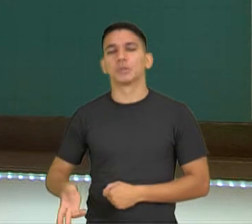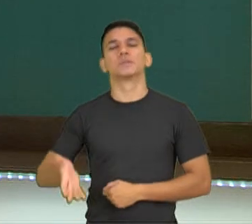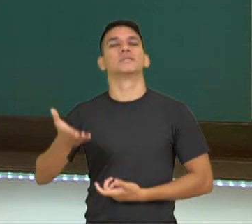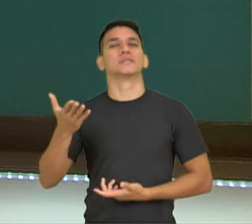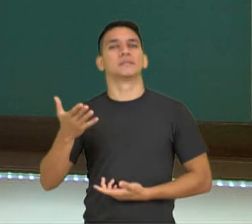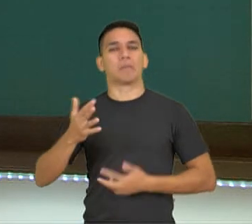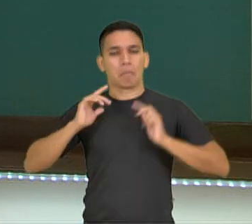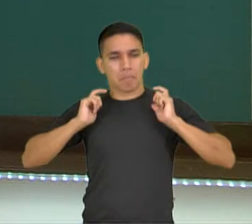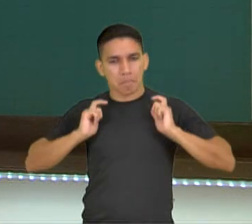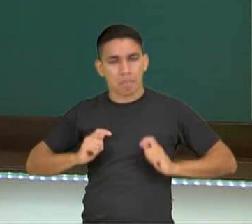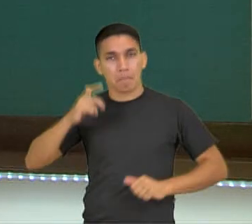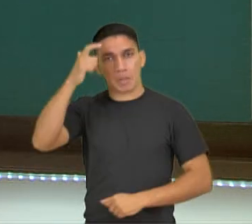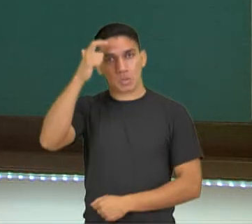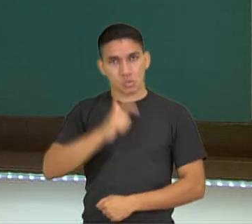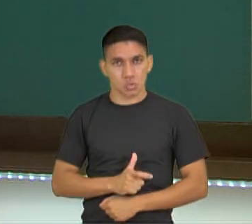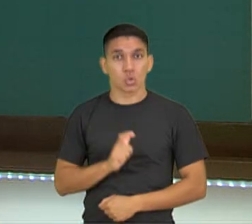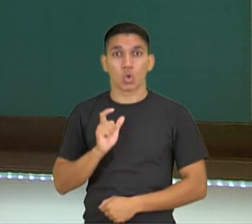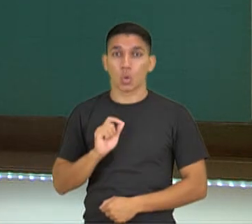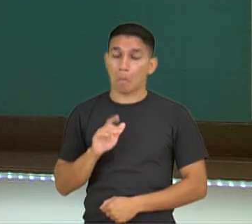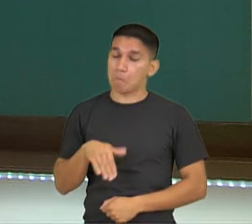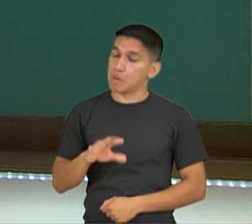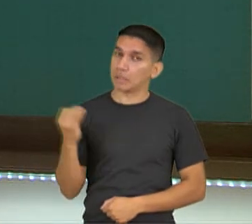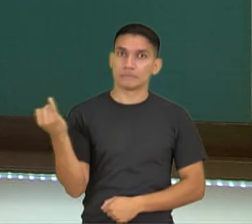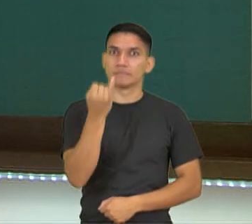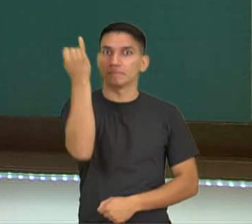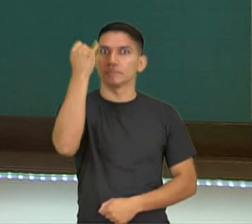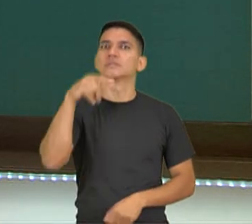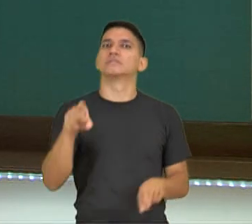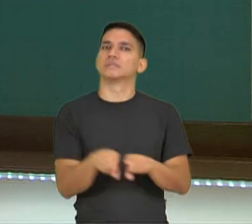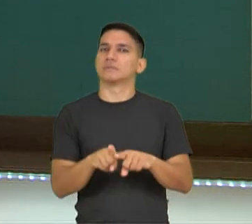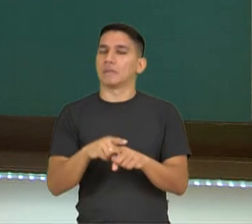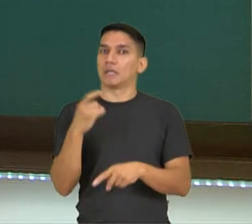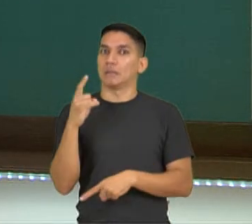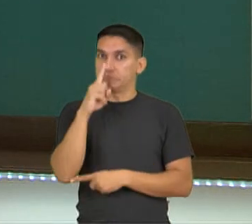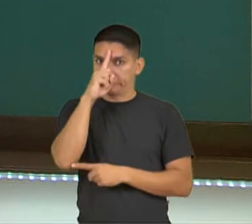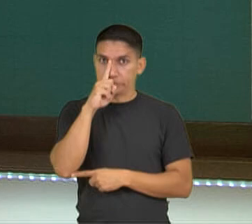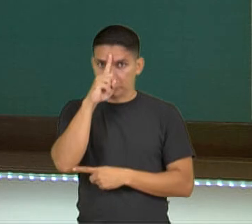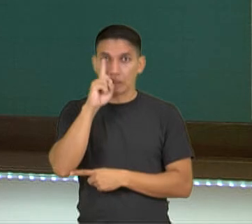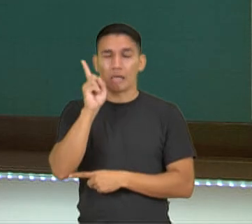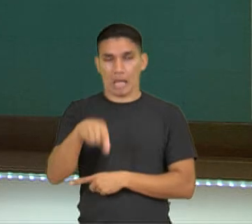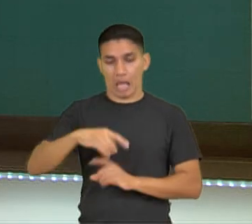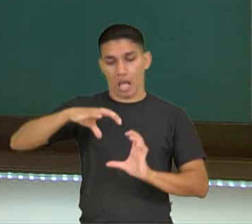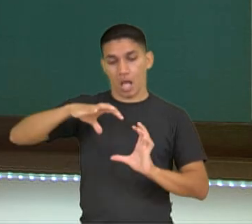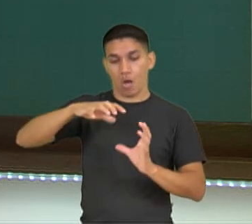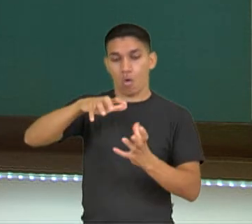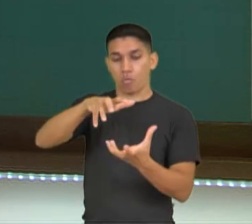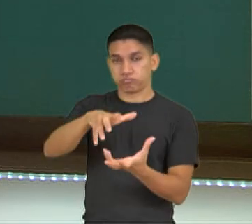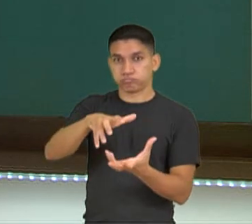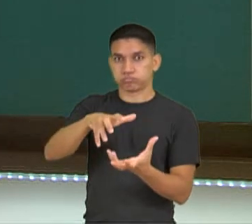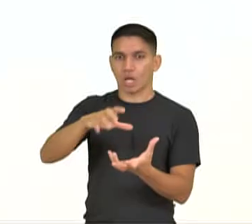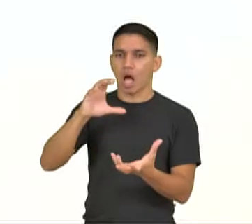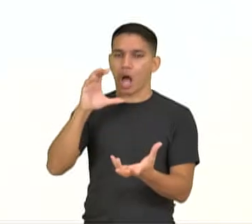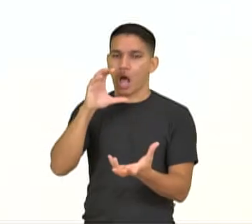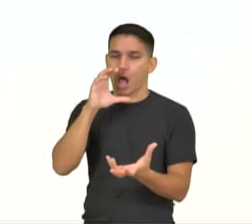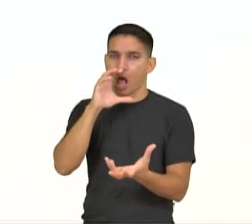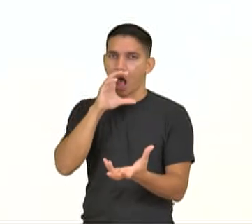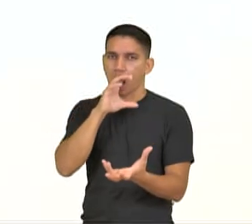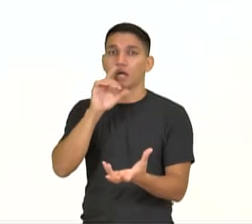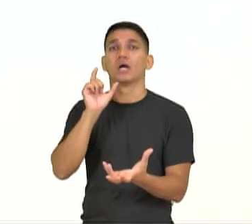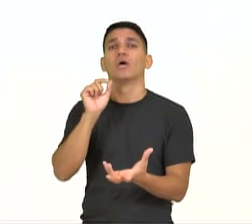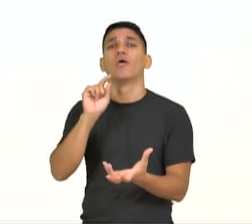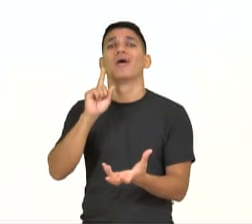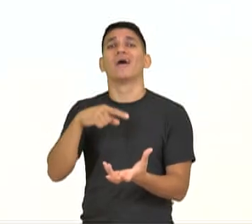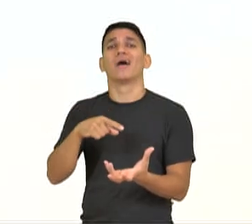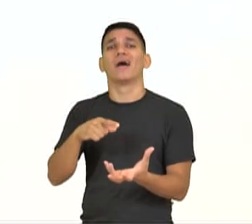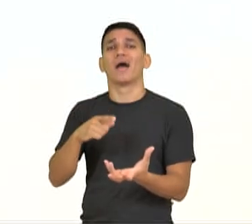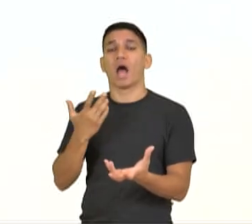cidadã, acho um dos mais importantes e dos mais perigosos. É o aquecimento global, né? É a ação